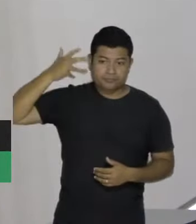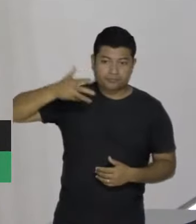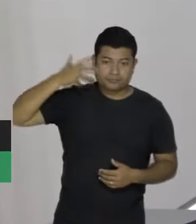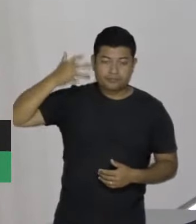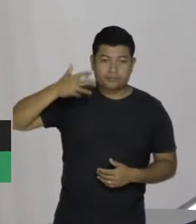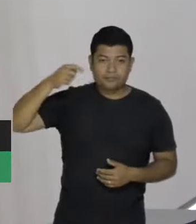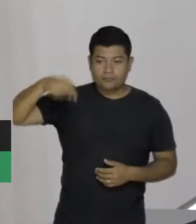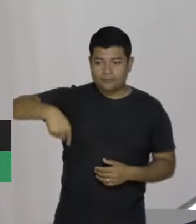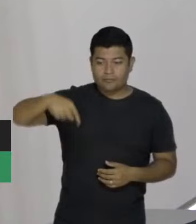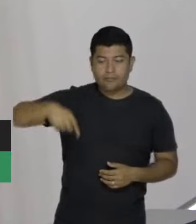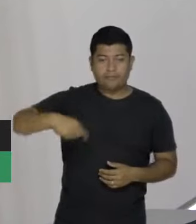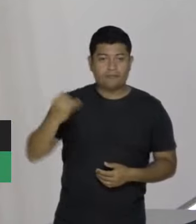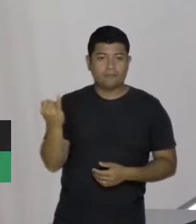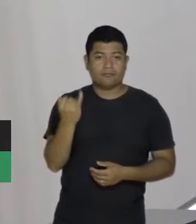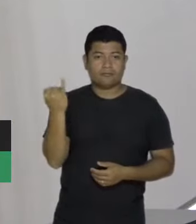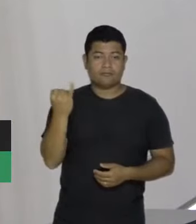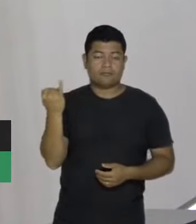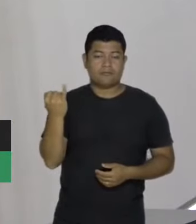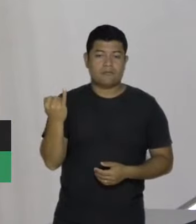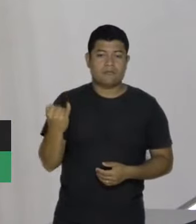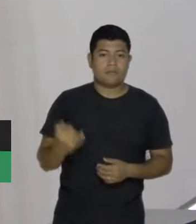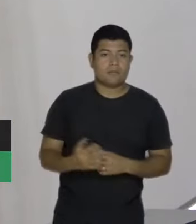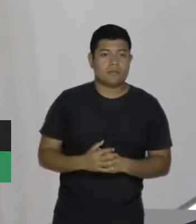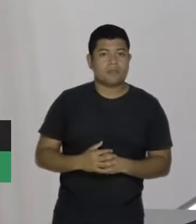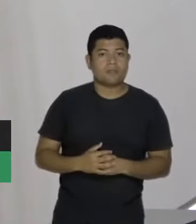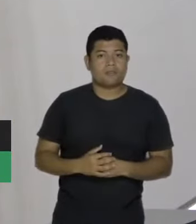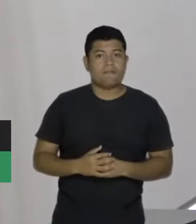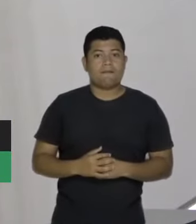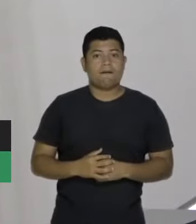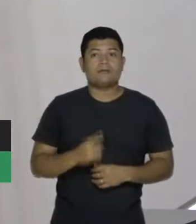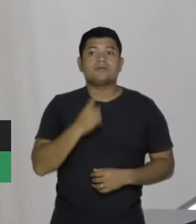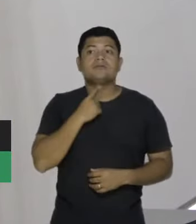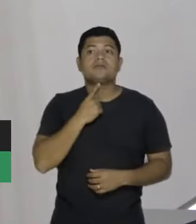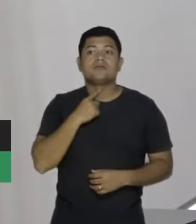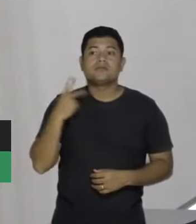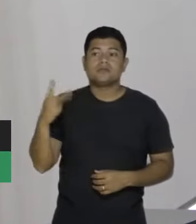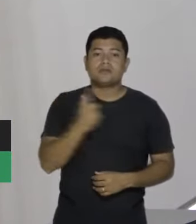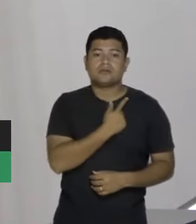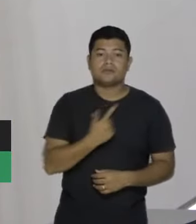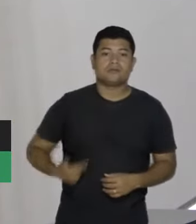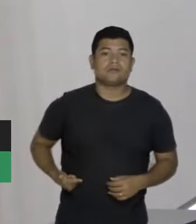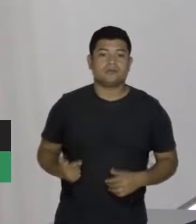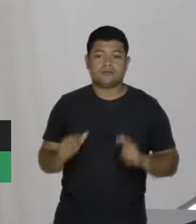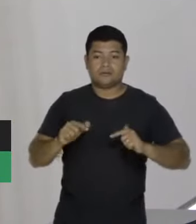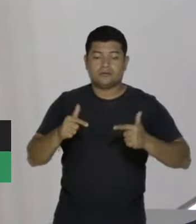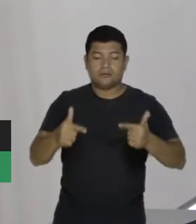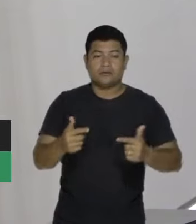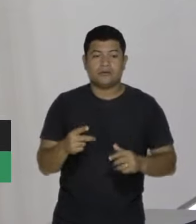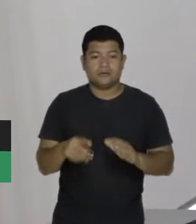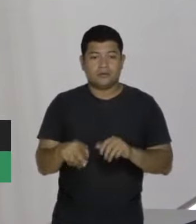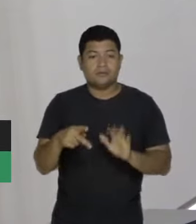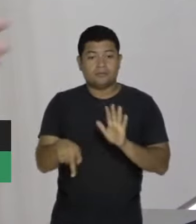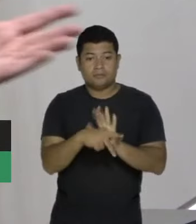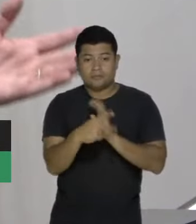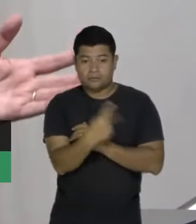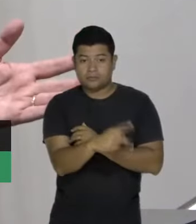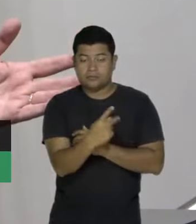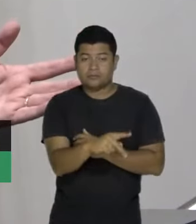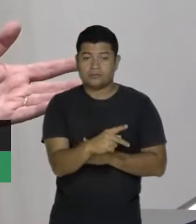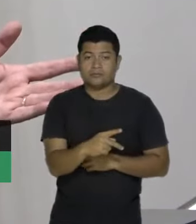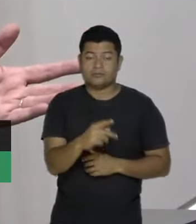aqui muito importante da vontade do governo e da iniciativa que o deputado teve